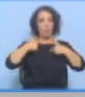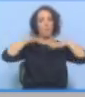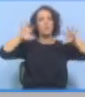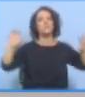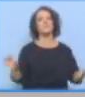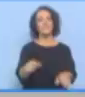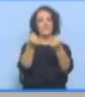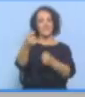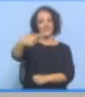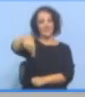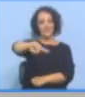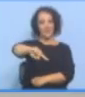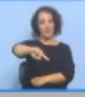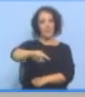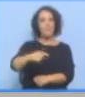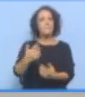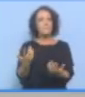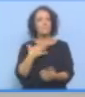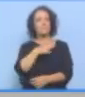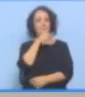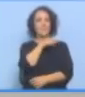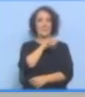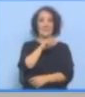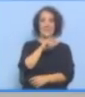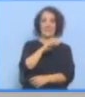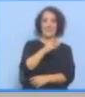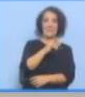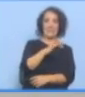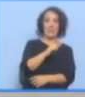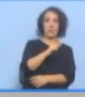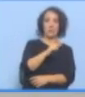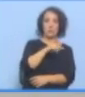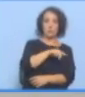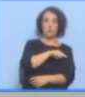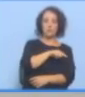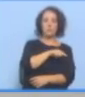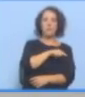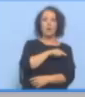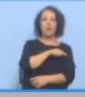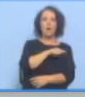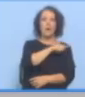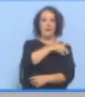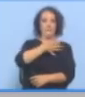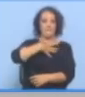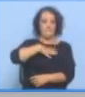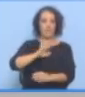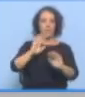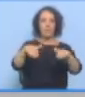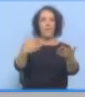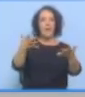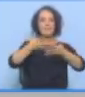salvar-vos. Ou seja, este profeta não só quer dar